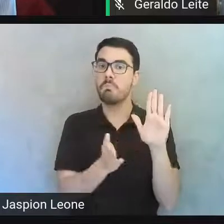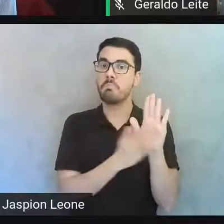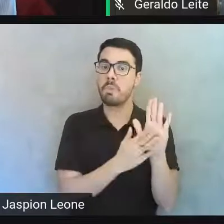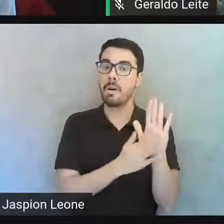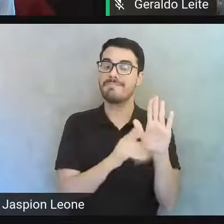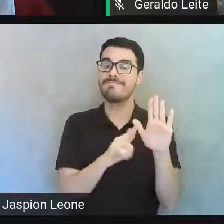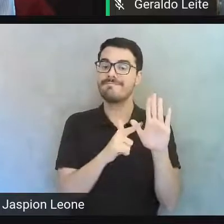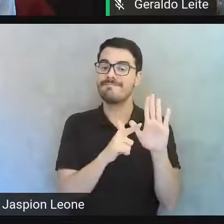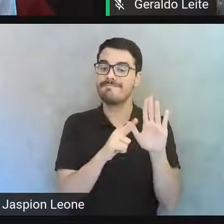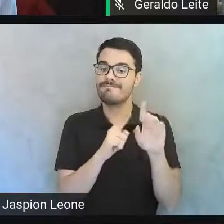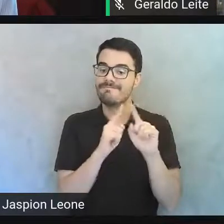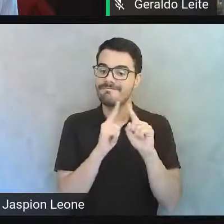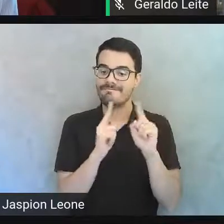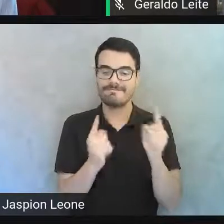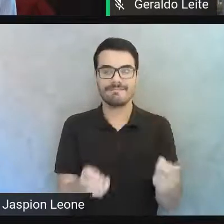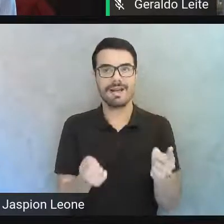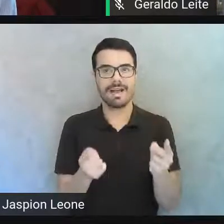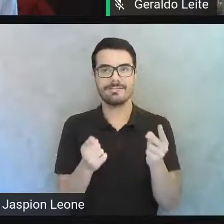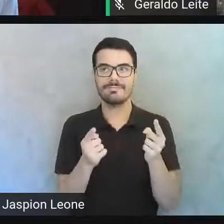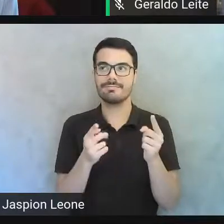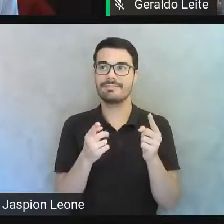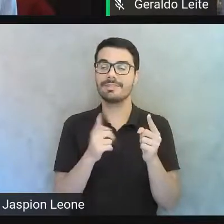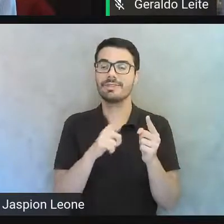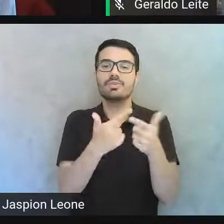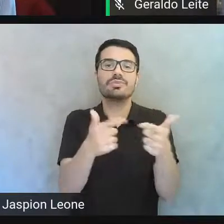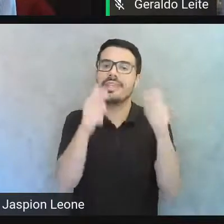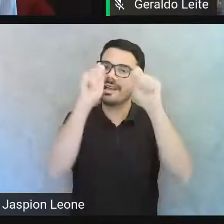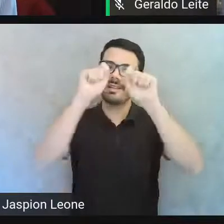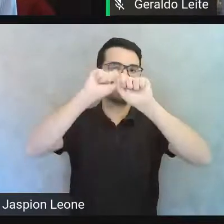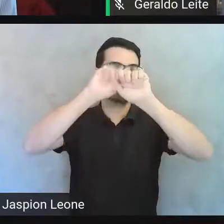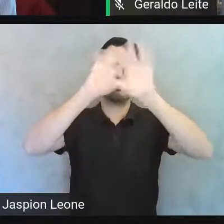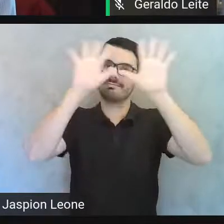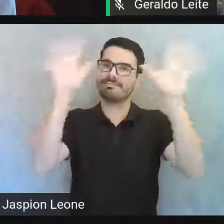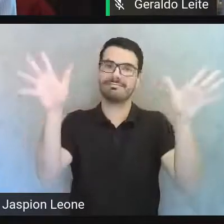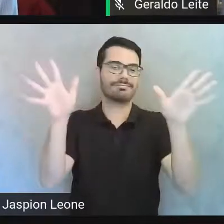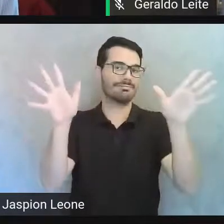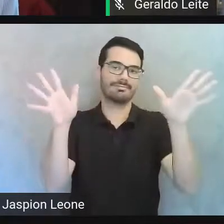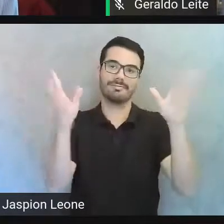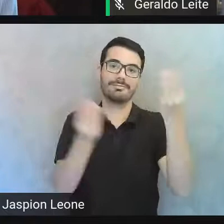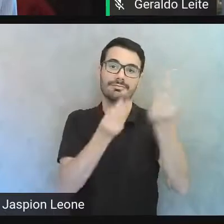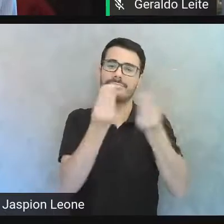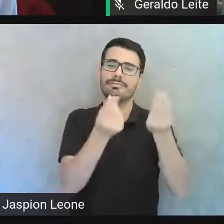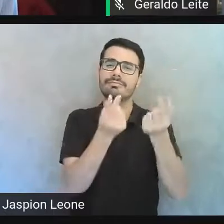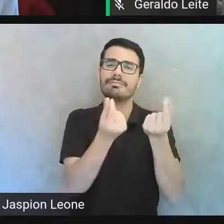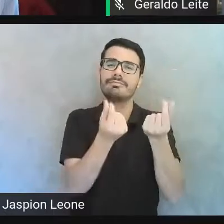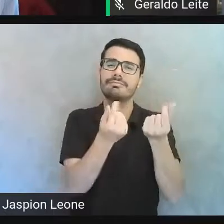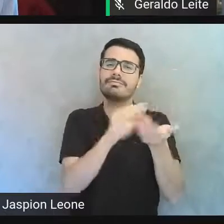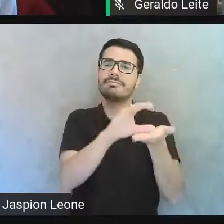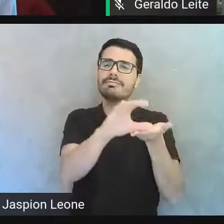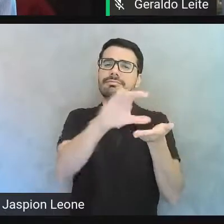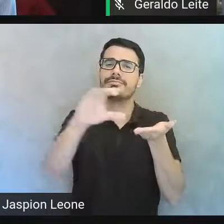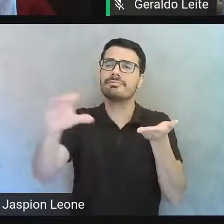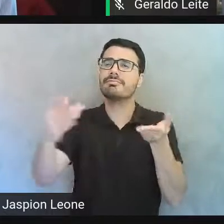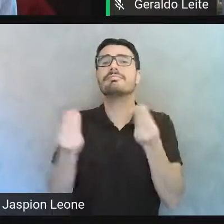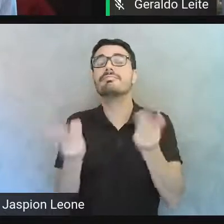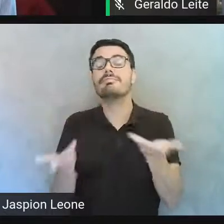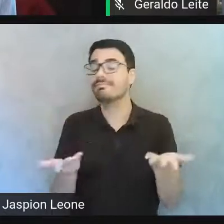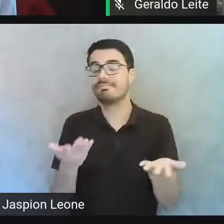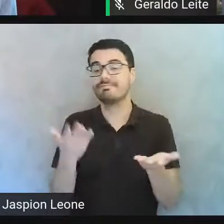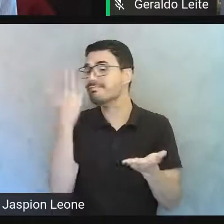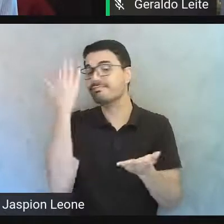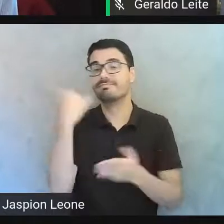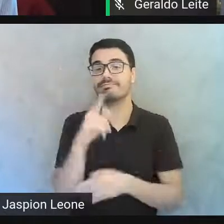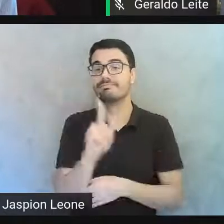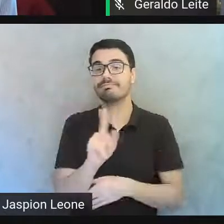não tem critérios transparentes de distribuição desse dinheiro. E o que a gente observou